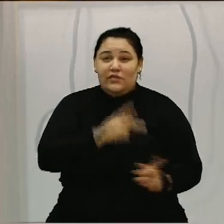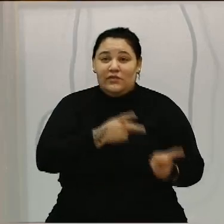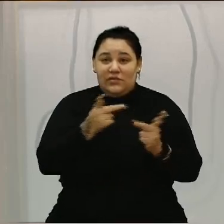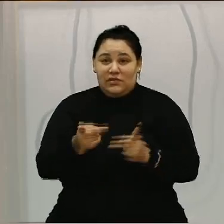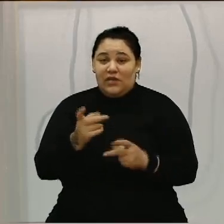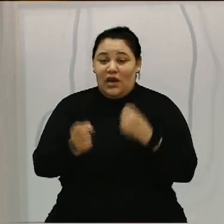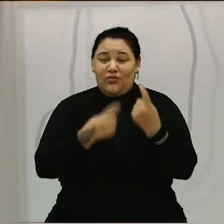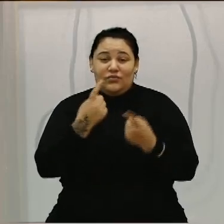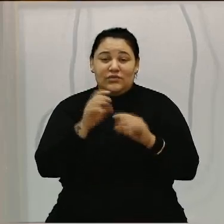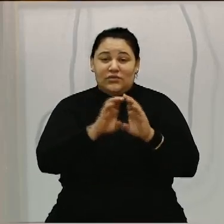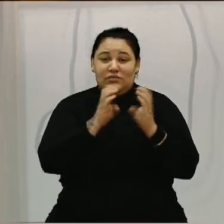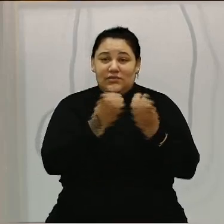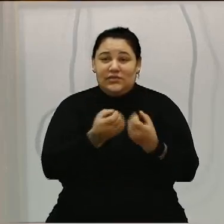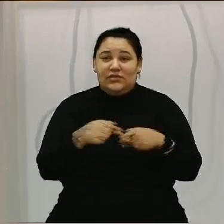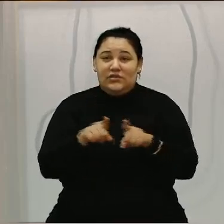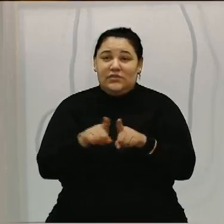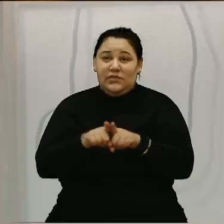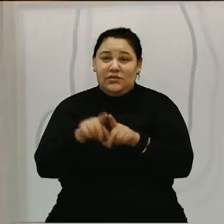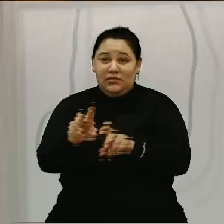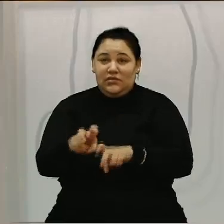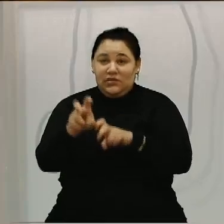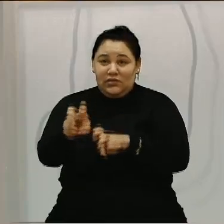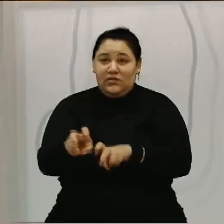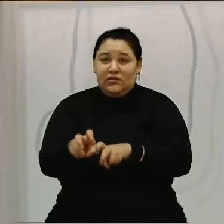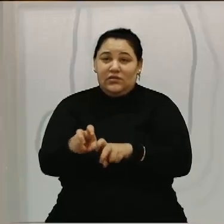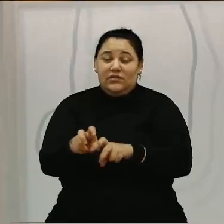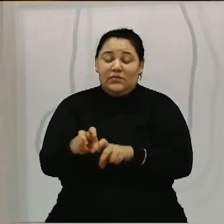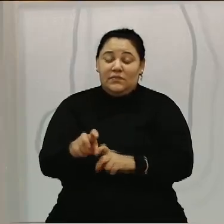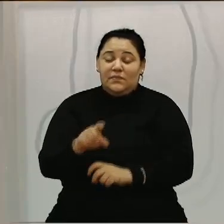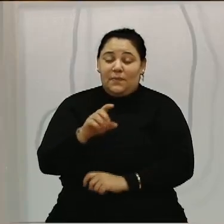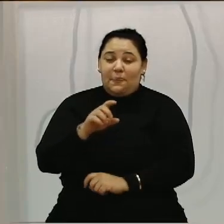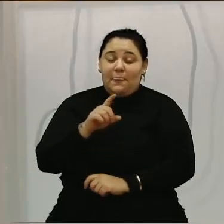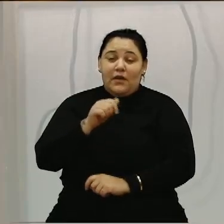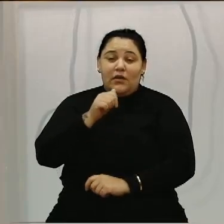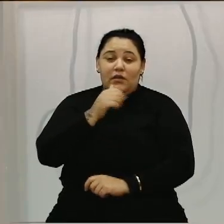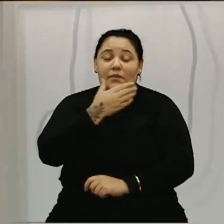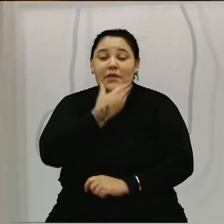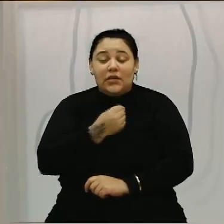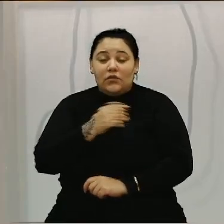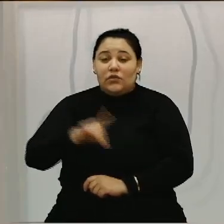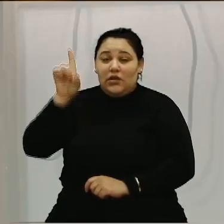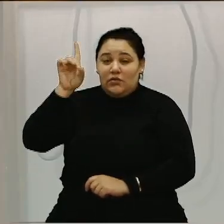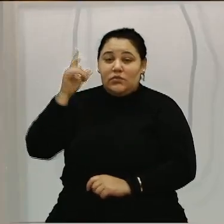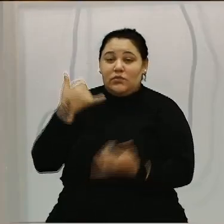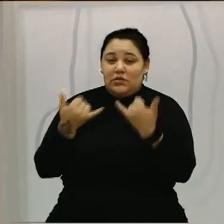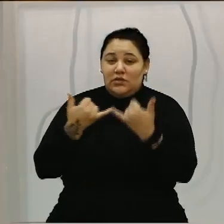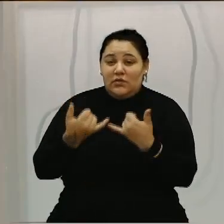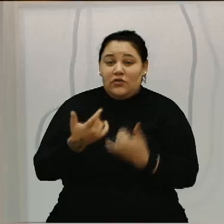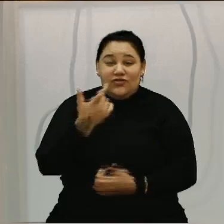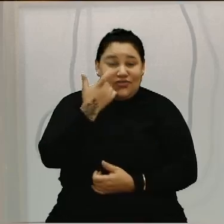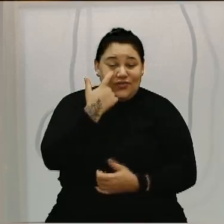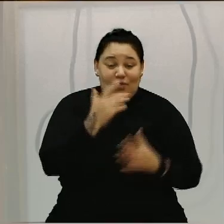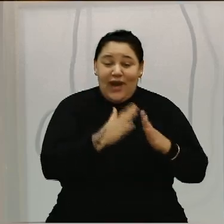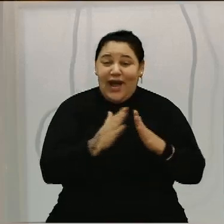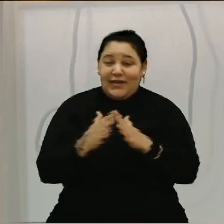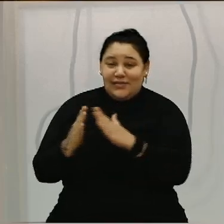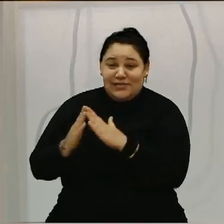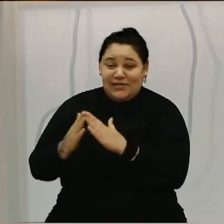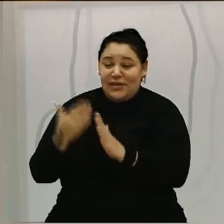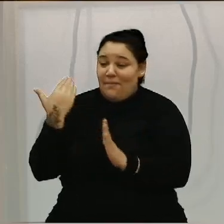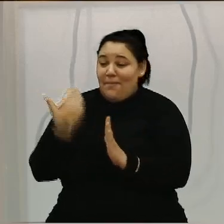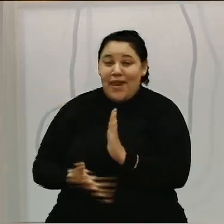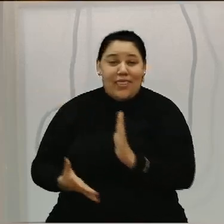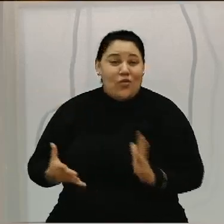algumas comunidades no interior, Menino Deus, por exemplo, né, onde a gente viu realmente propriedades que perderam tudo,